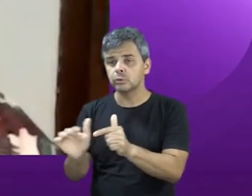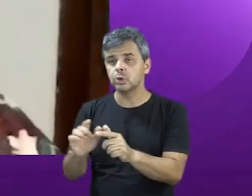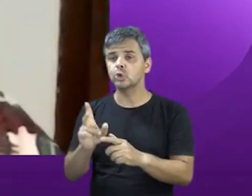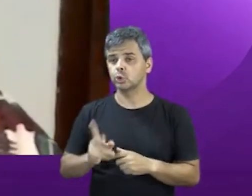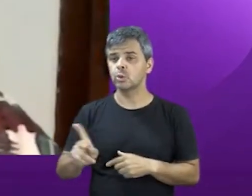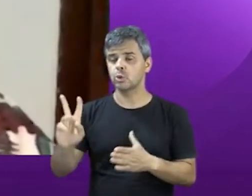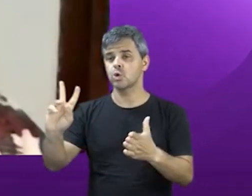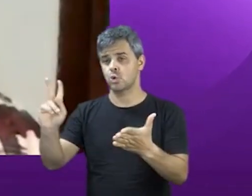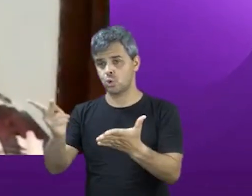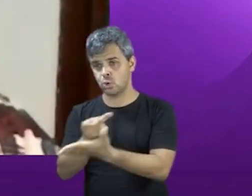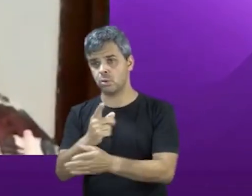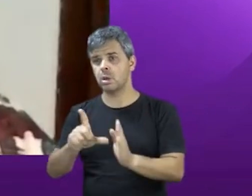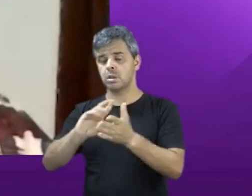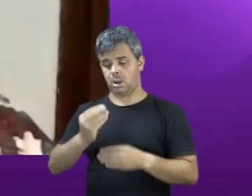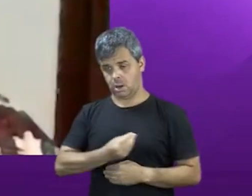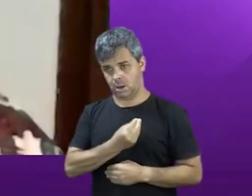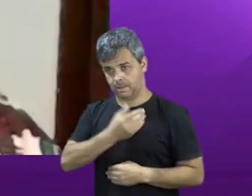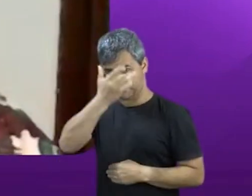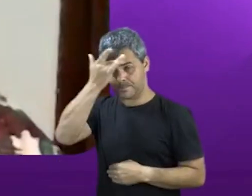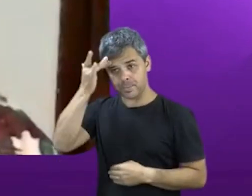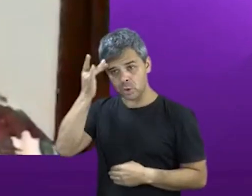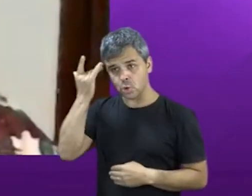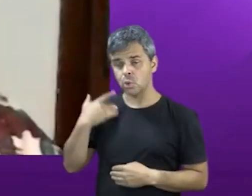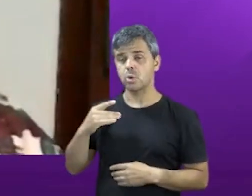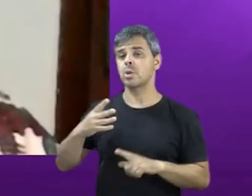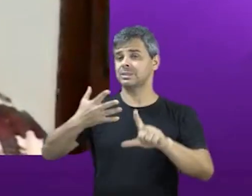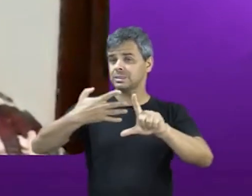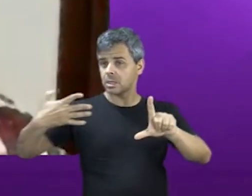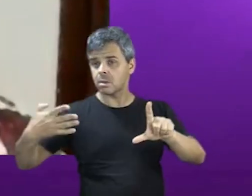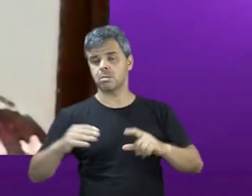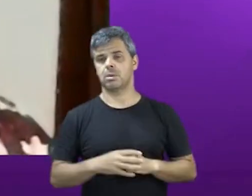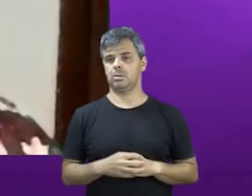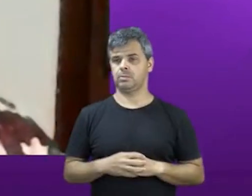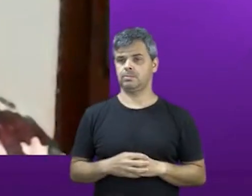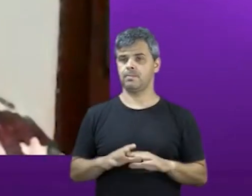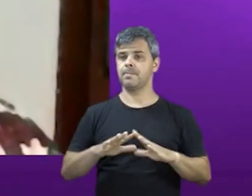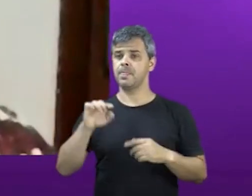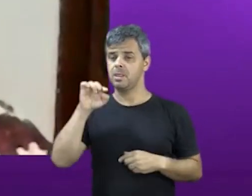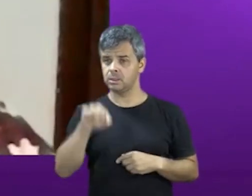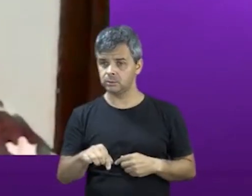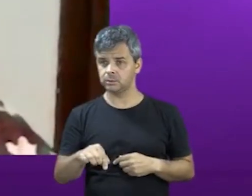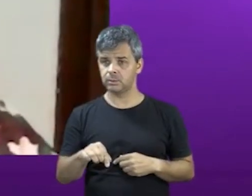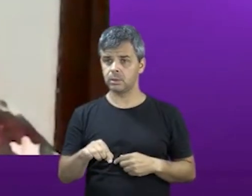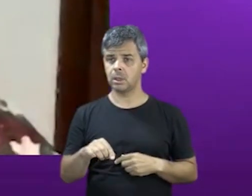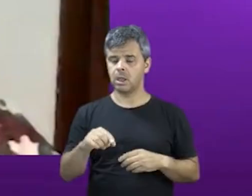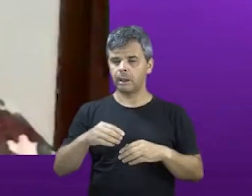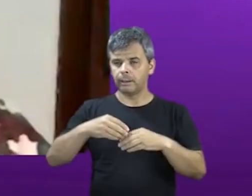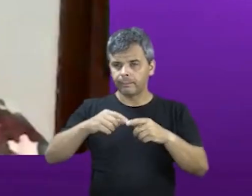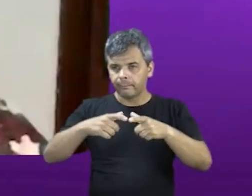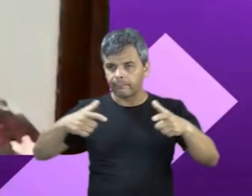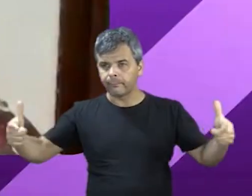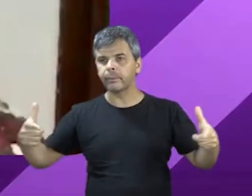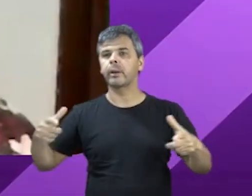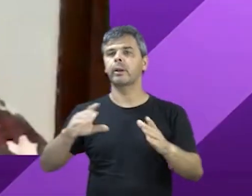continuem acontecendo sem a presença de pessoas bissexuais. E aí isso se estende, né, para a